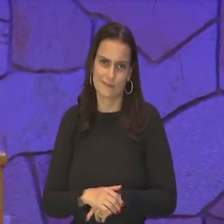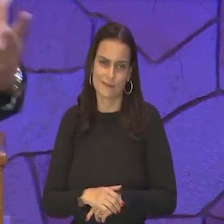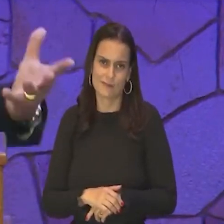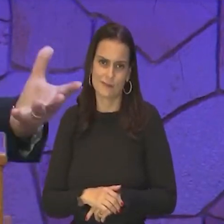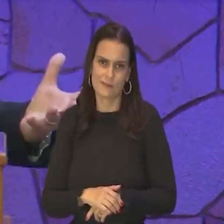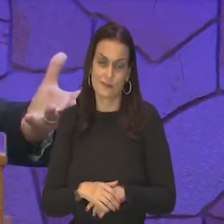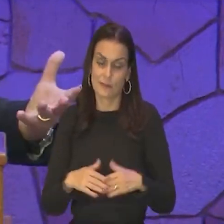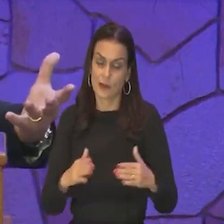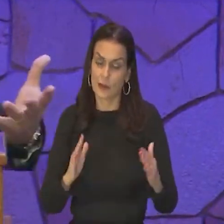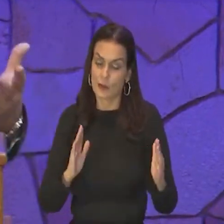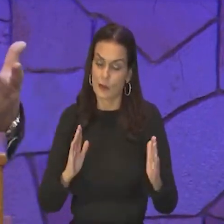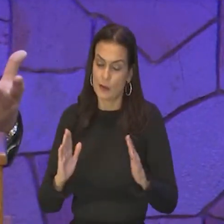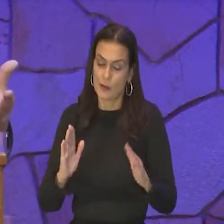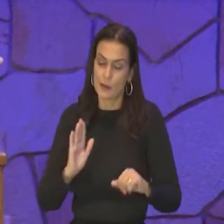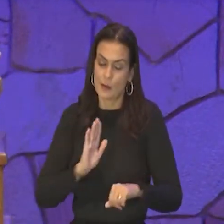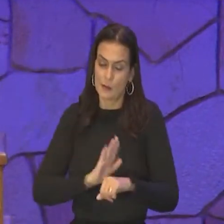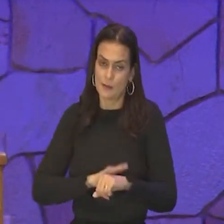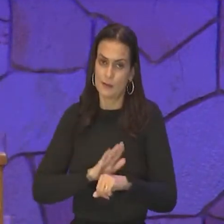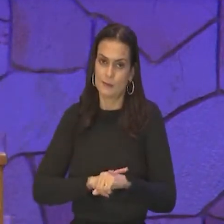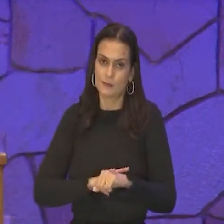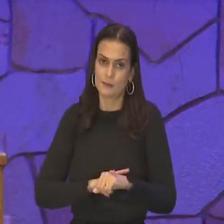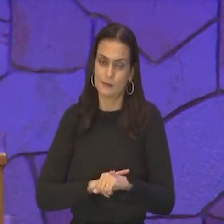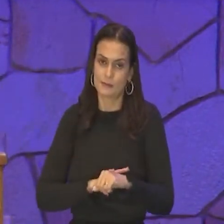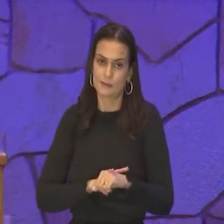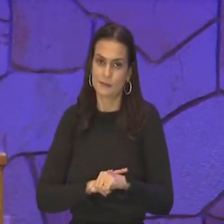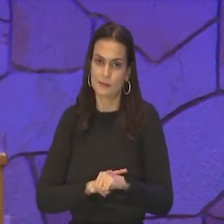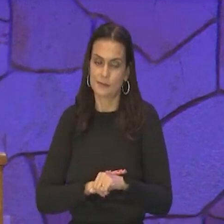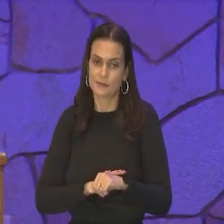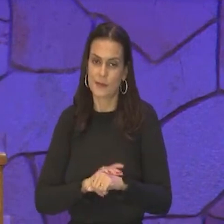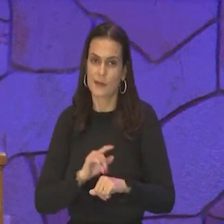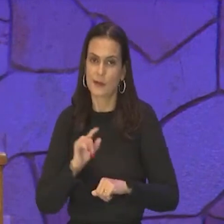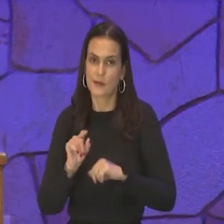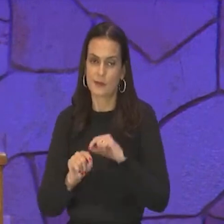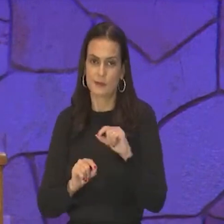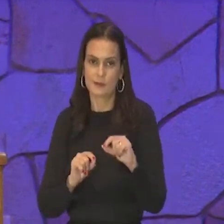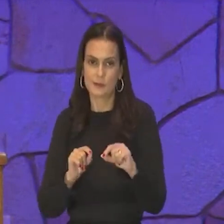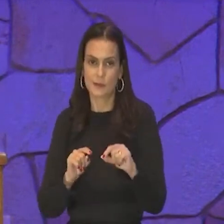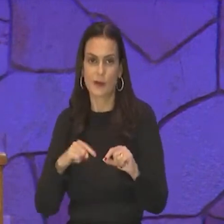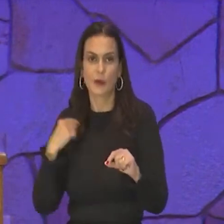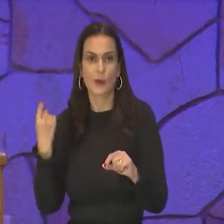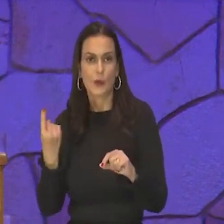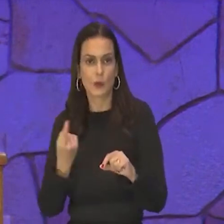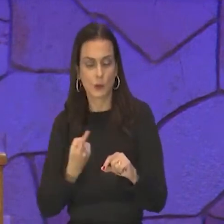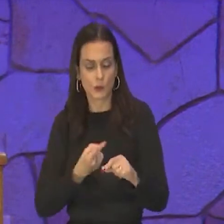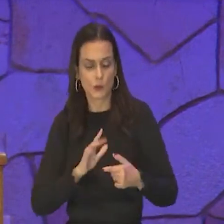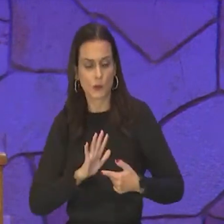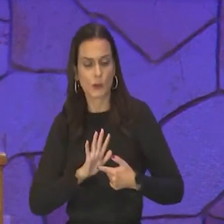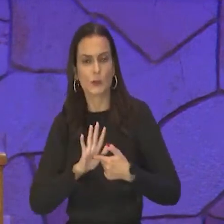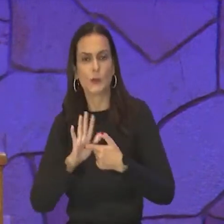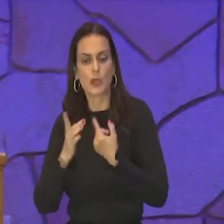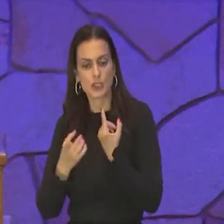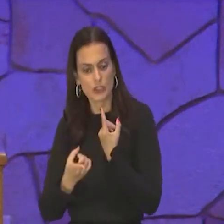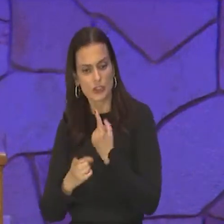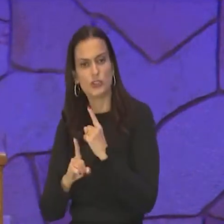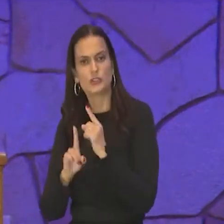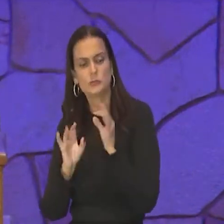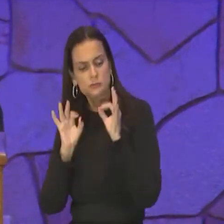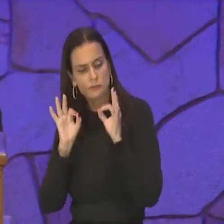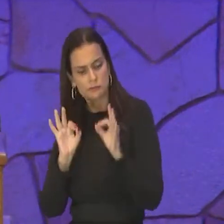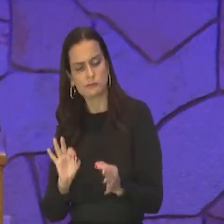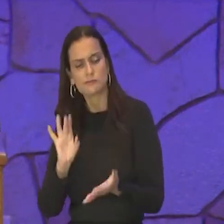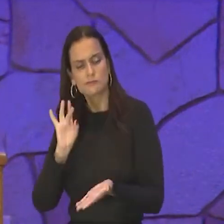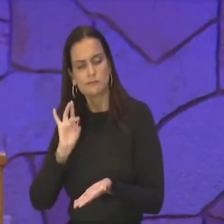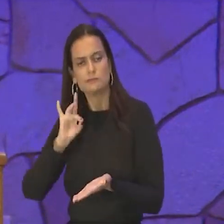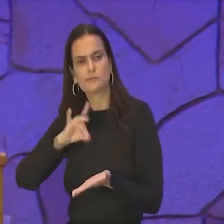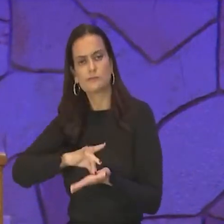Então este momento, muitas vezes é o momento que nós nos revelamos como discípulos autênticos,